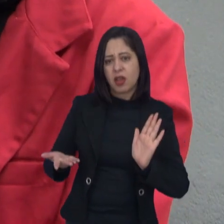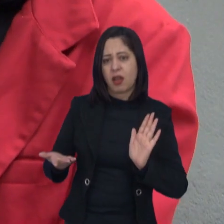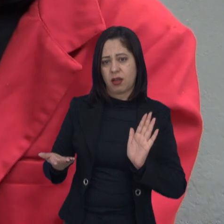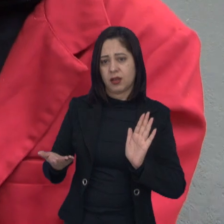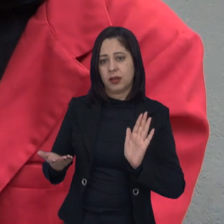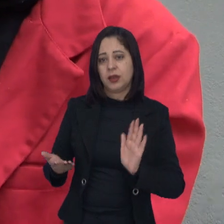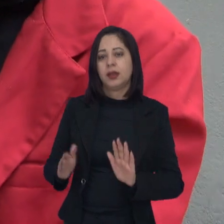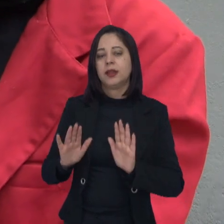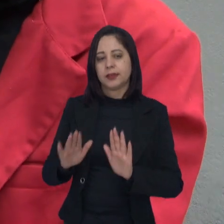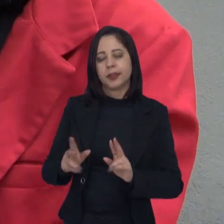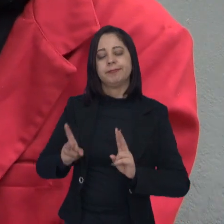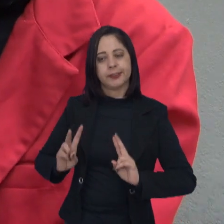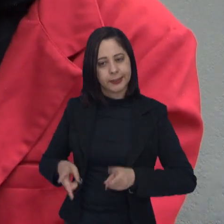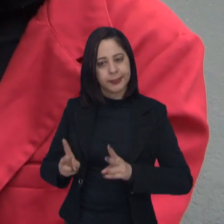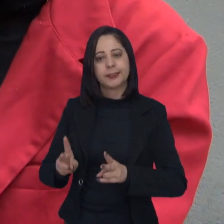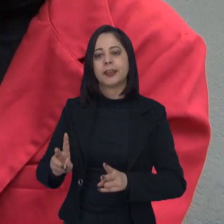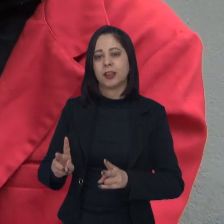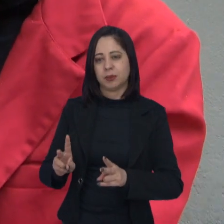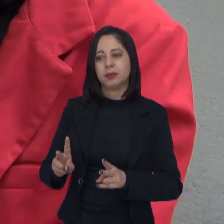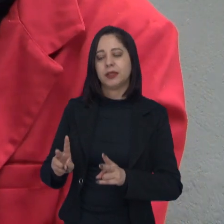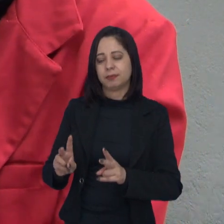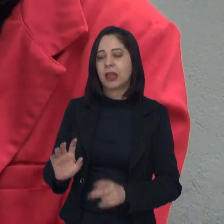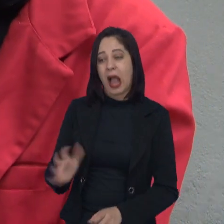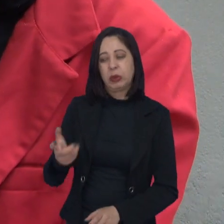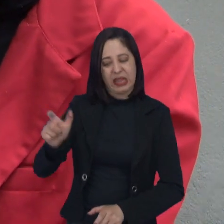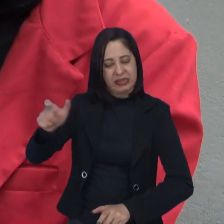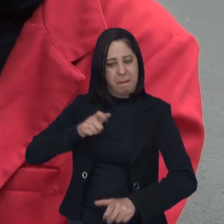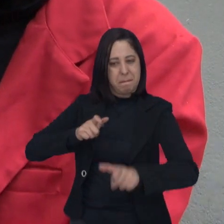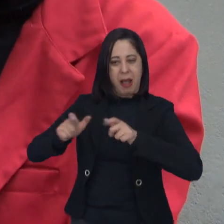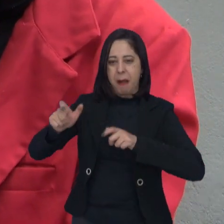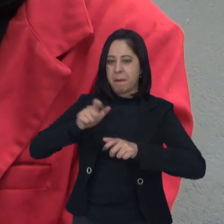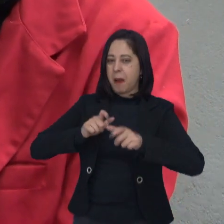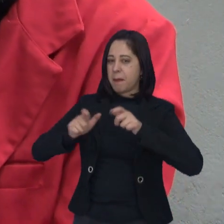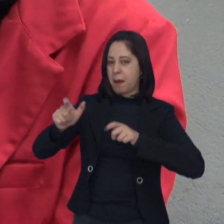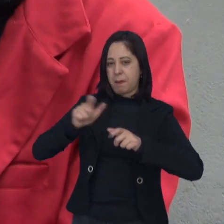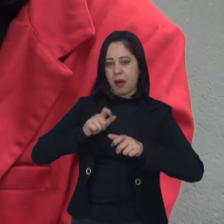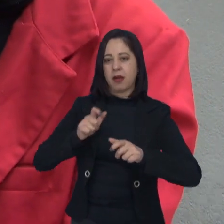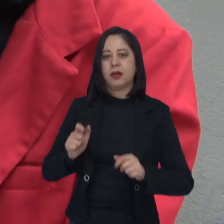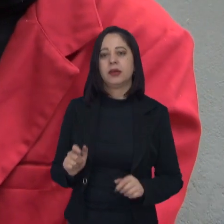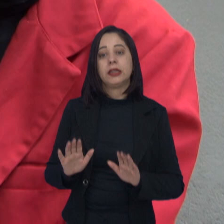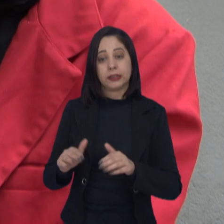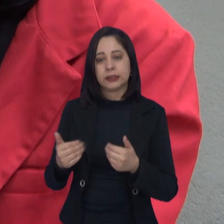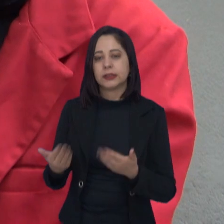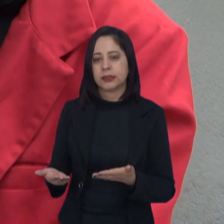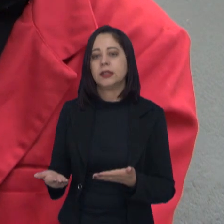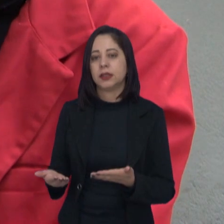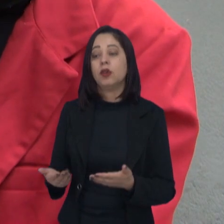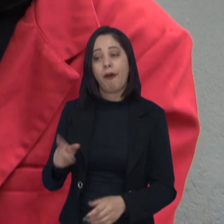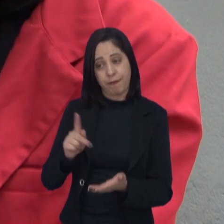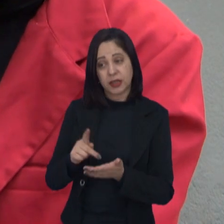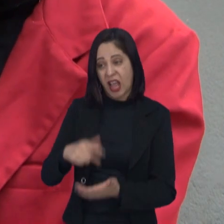espaço bem assim, que mexeu no meu privado e que eu não deveria escutar isso, né? Então, na